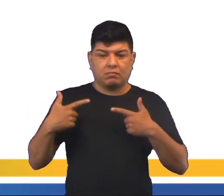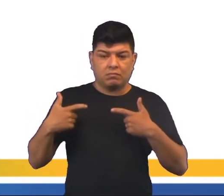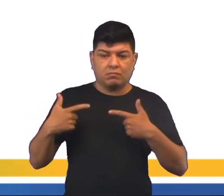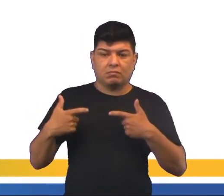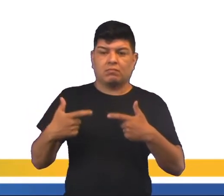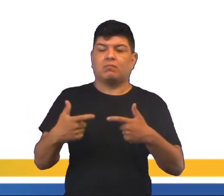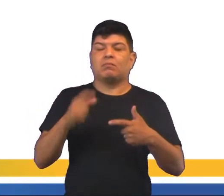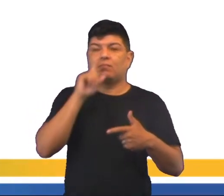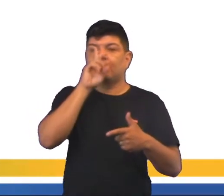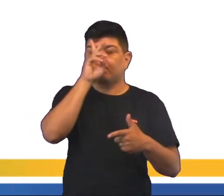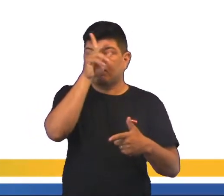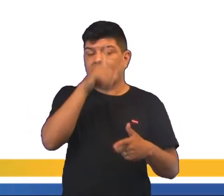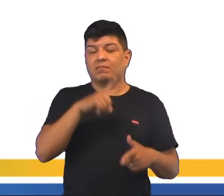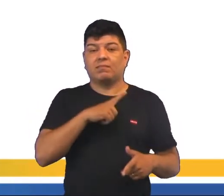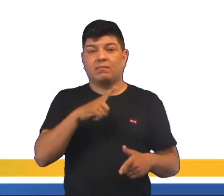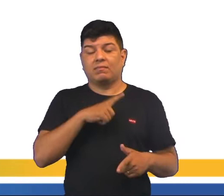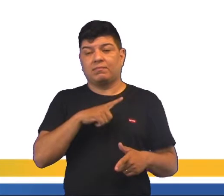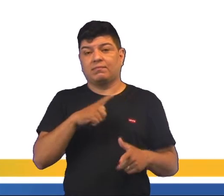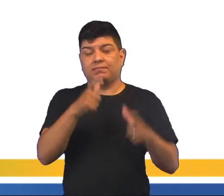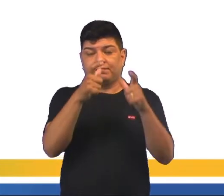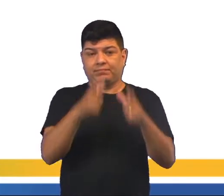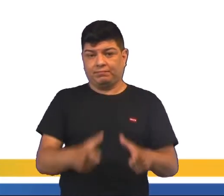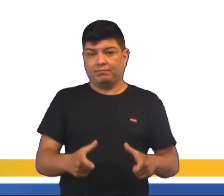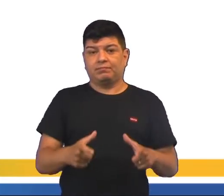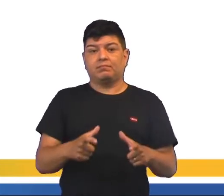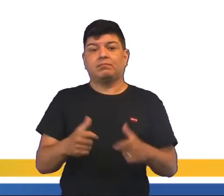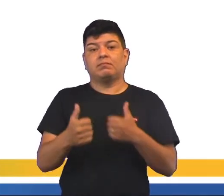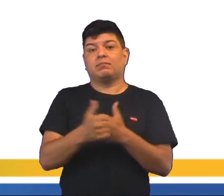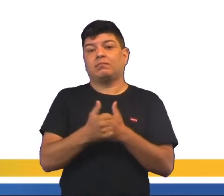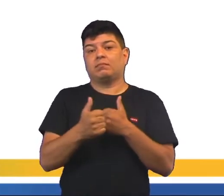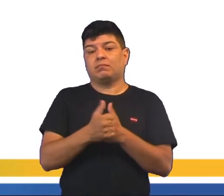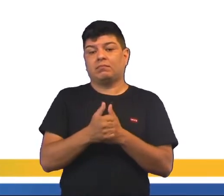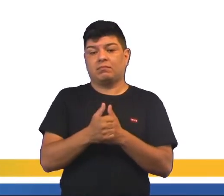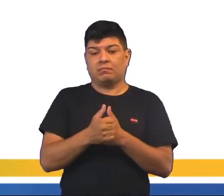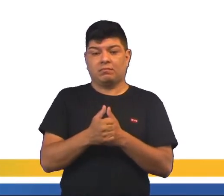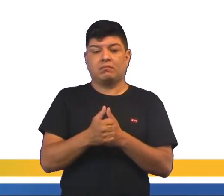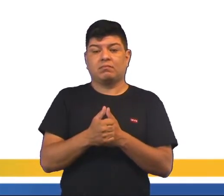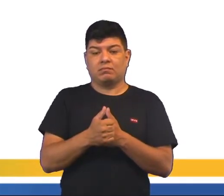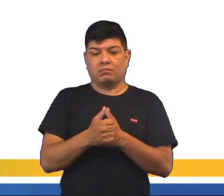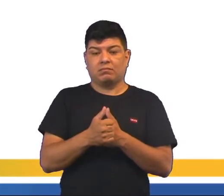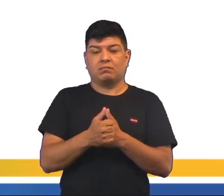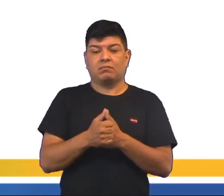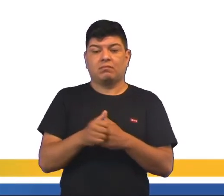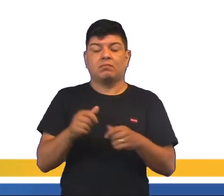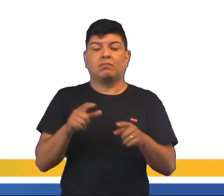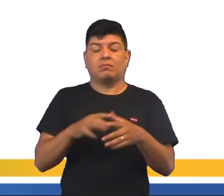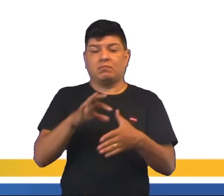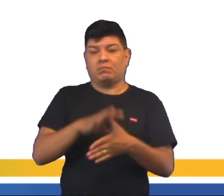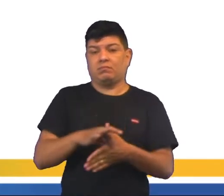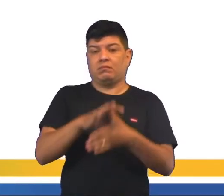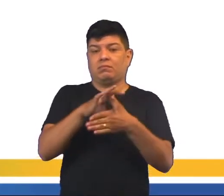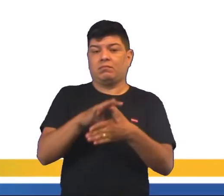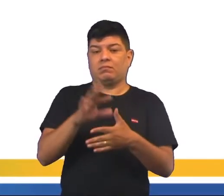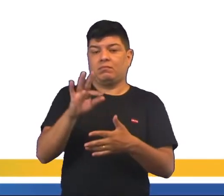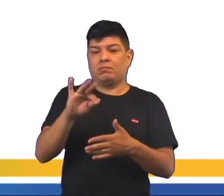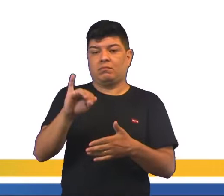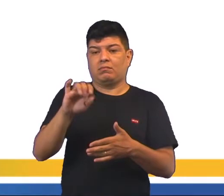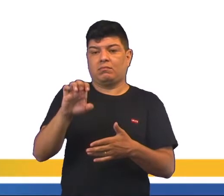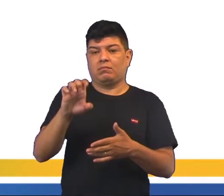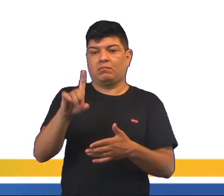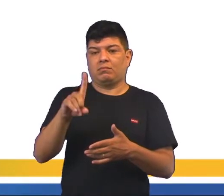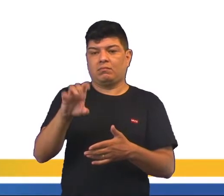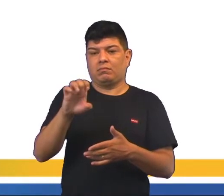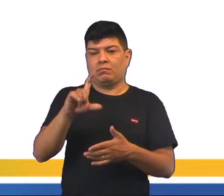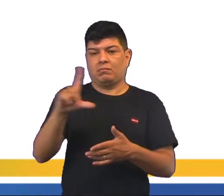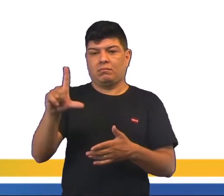guerrilheiro que atuava, né, em uma região remota da ilha chamada de Sierra Maestra e teve como lideranças o Fidel Castro e